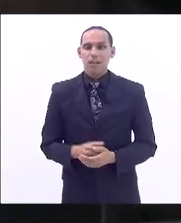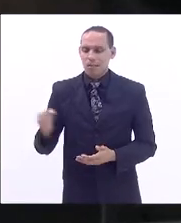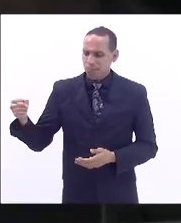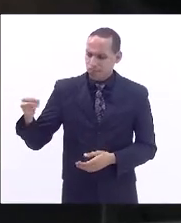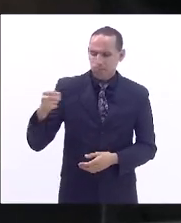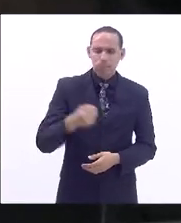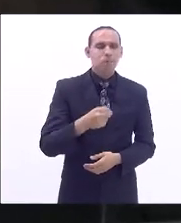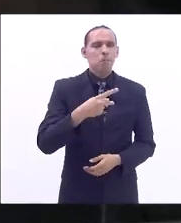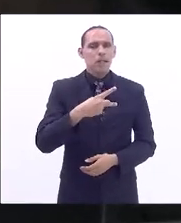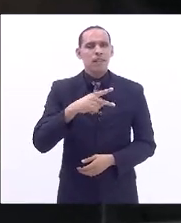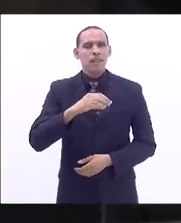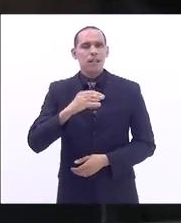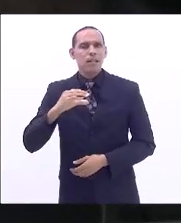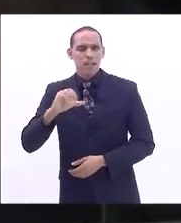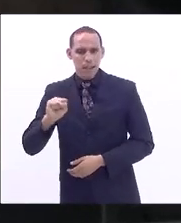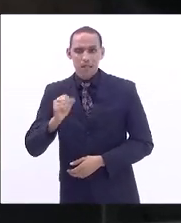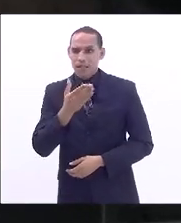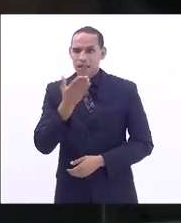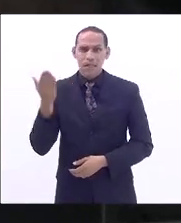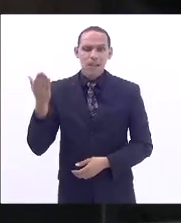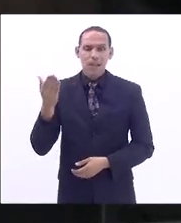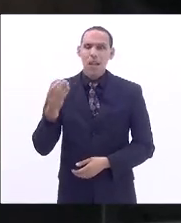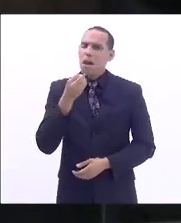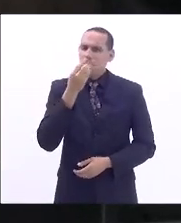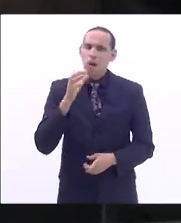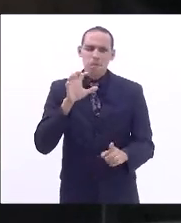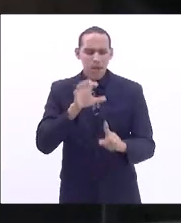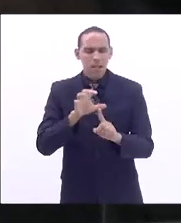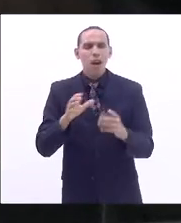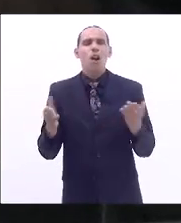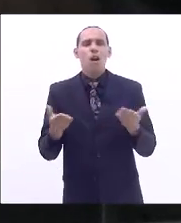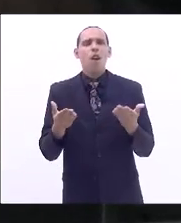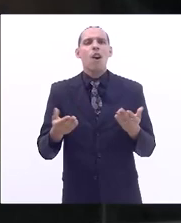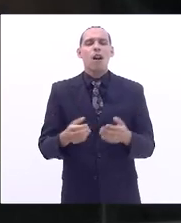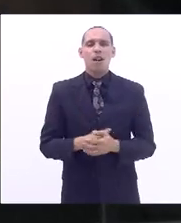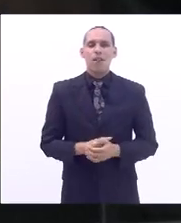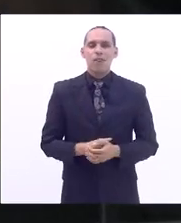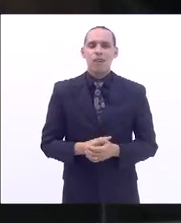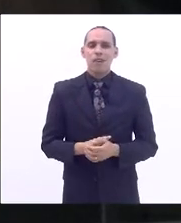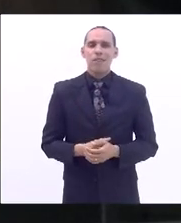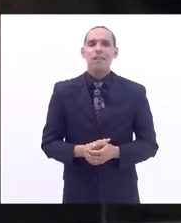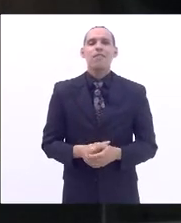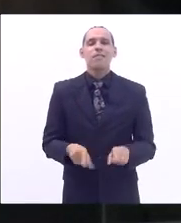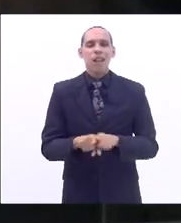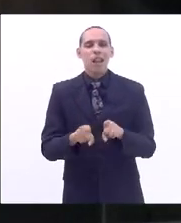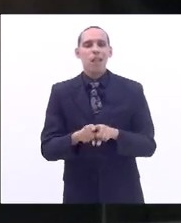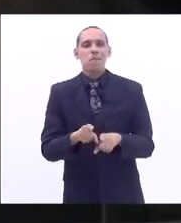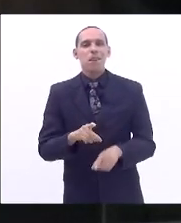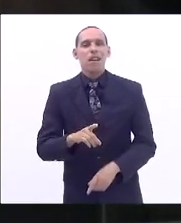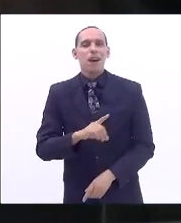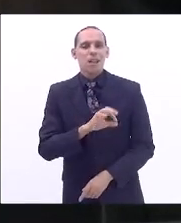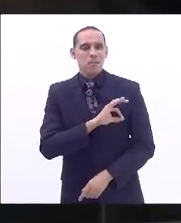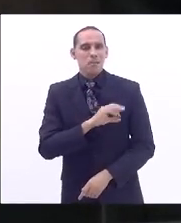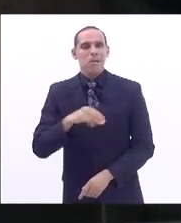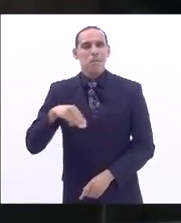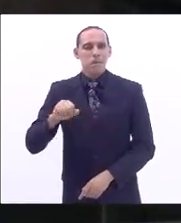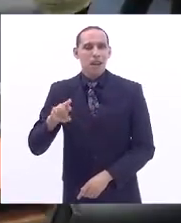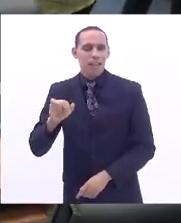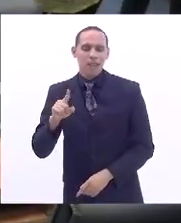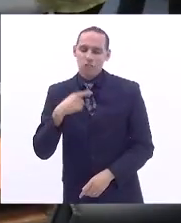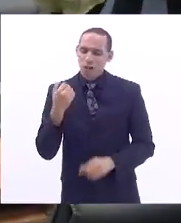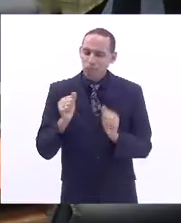casa o preço SSD vocês Valeu a pressão hoje valeu o mapa Tamos juntos nessa